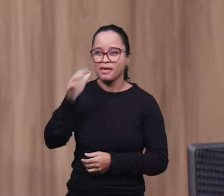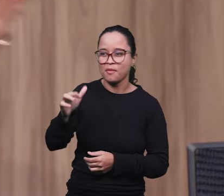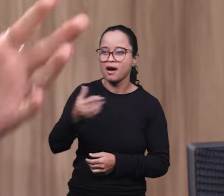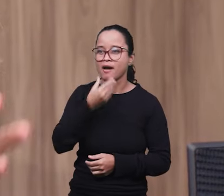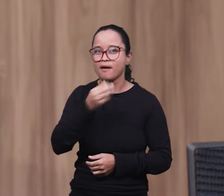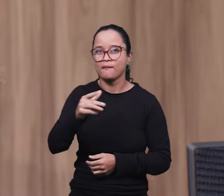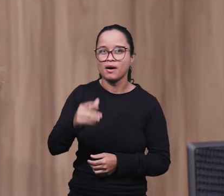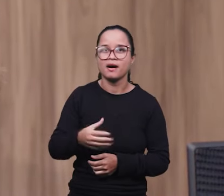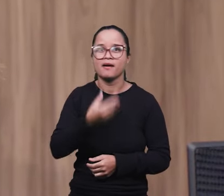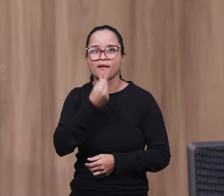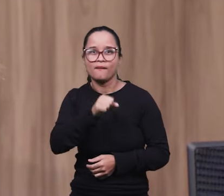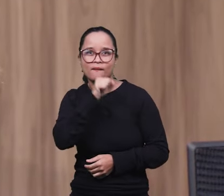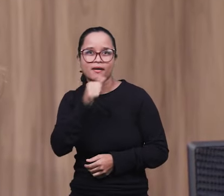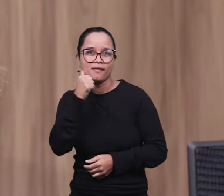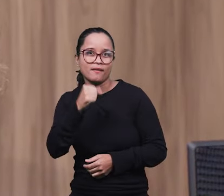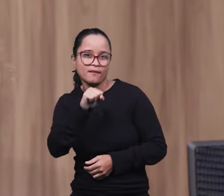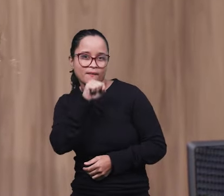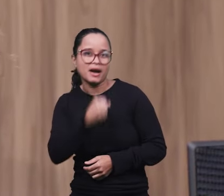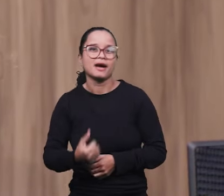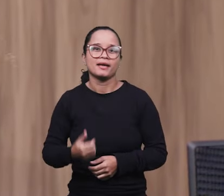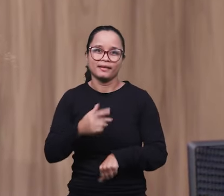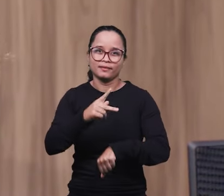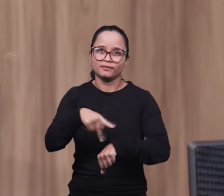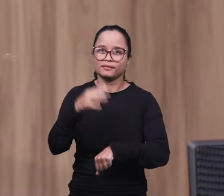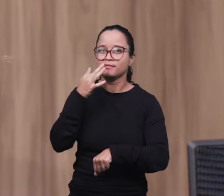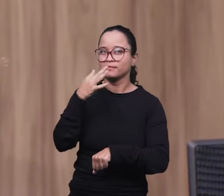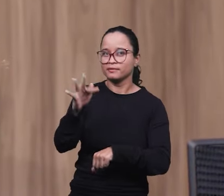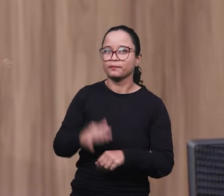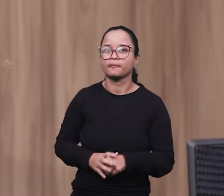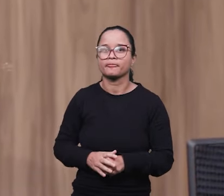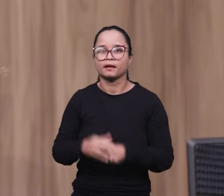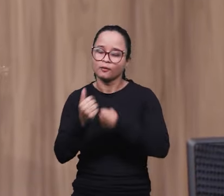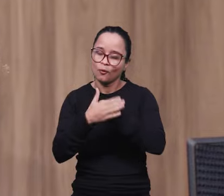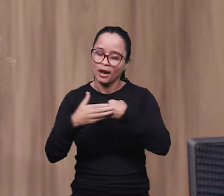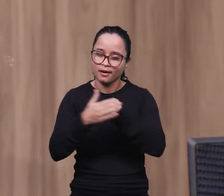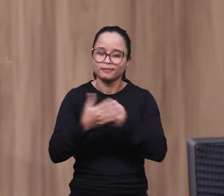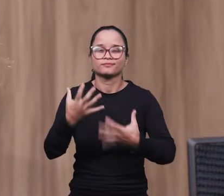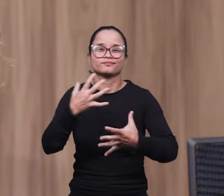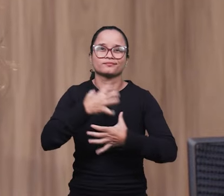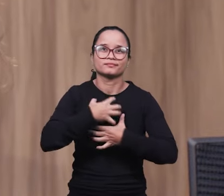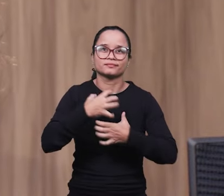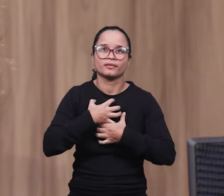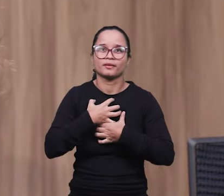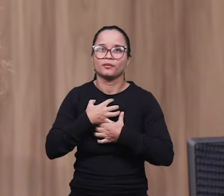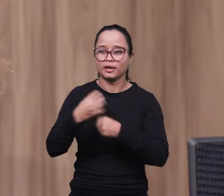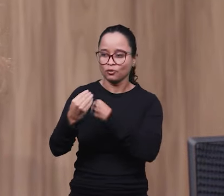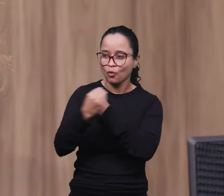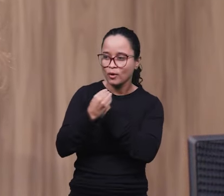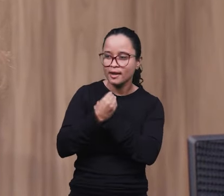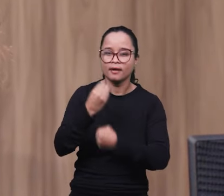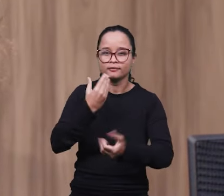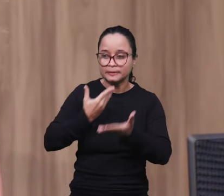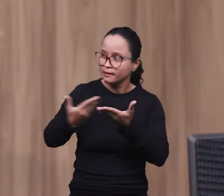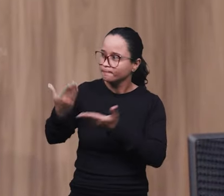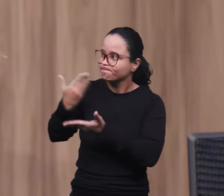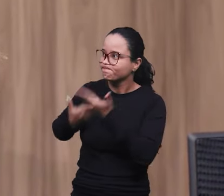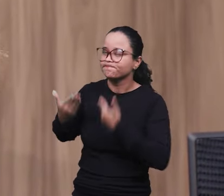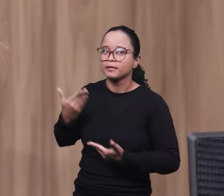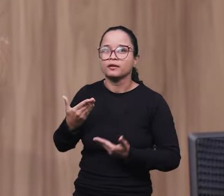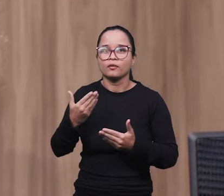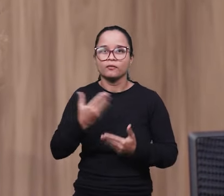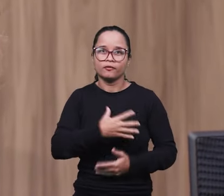minhas mães e pais franceses né Assim Que a Gente Guarda um carinho muito grande porque eles me trataram como filha mesmo porque via que eu tinha